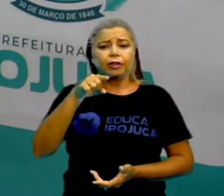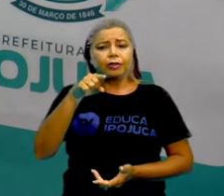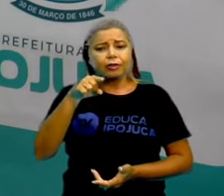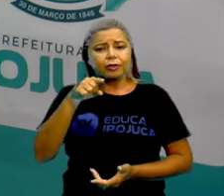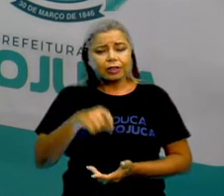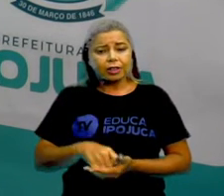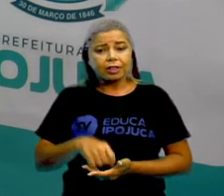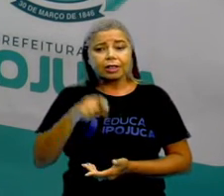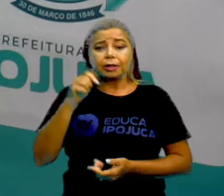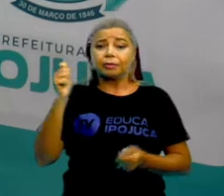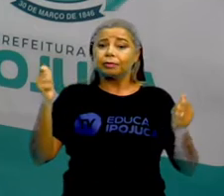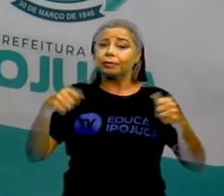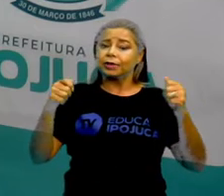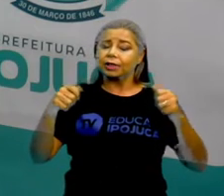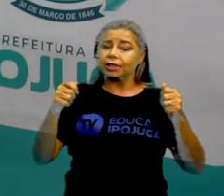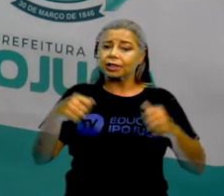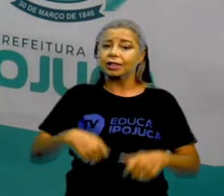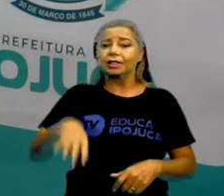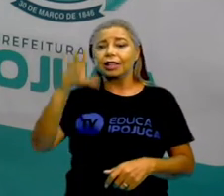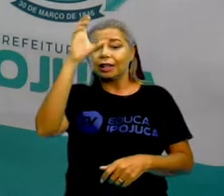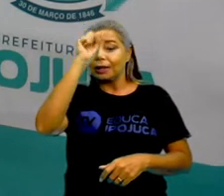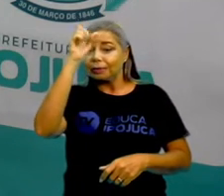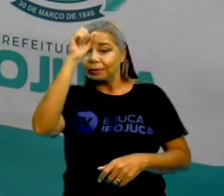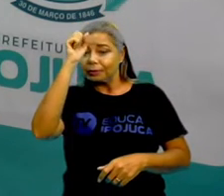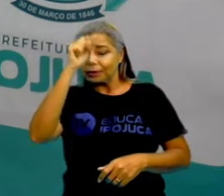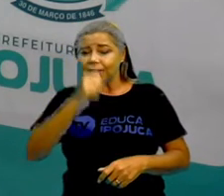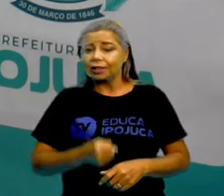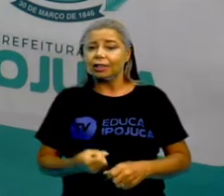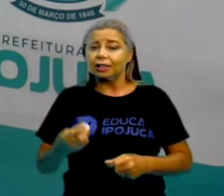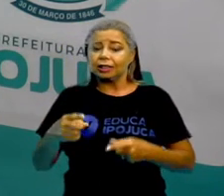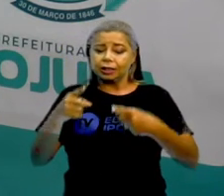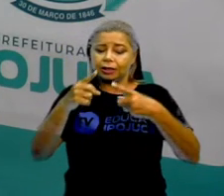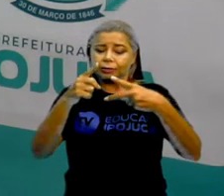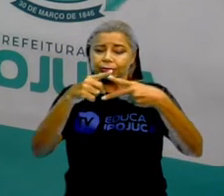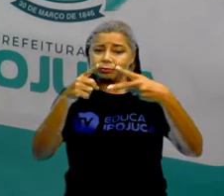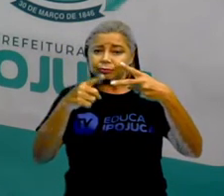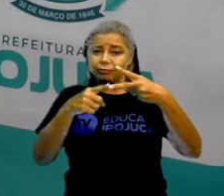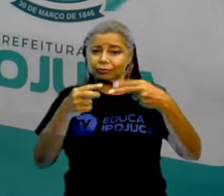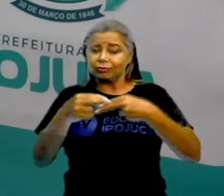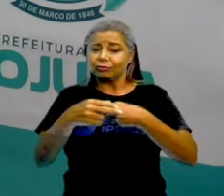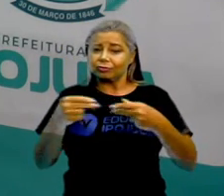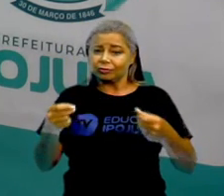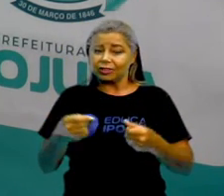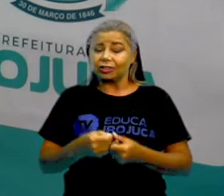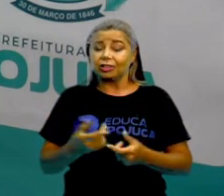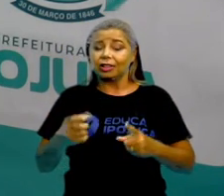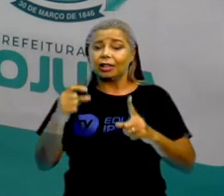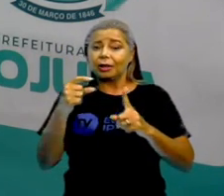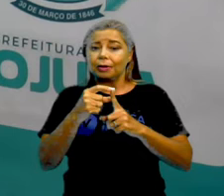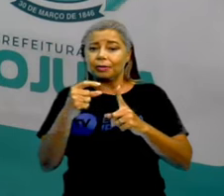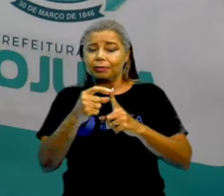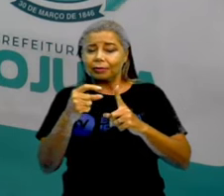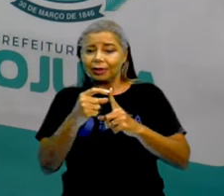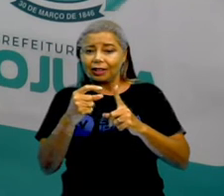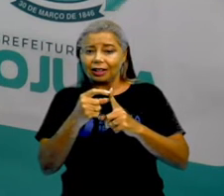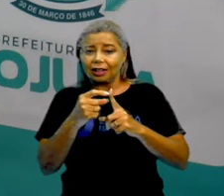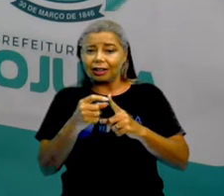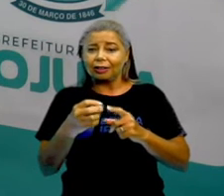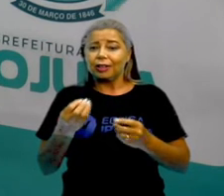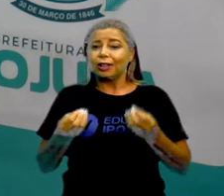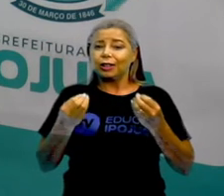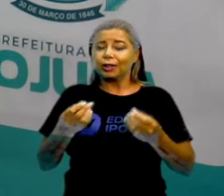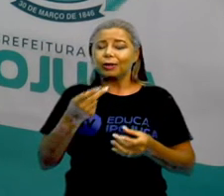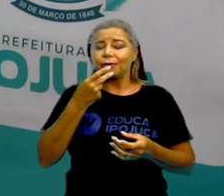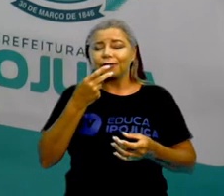coisas: com a palavra e a sua tradução. Memorizou? Acabou. Você é só colocar aí na sua conversação,